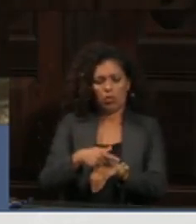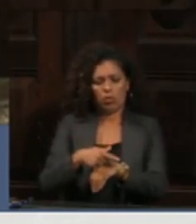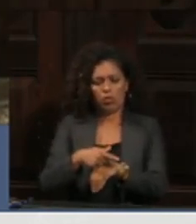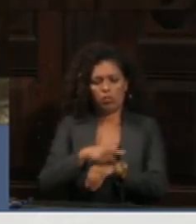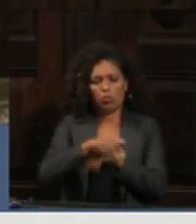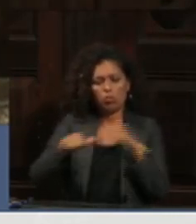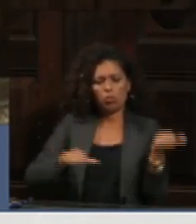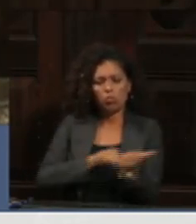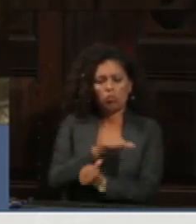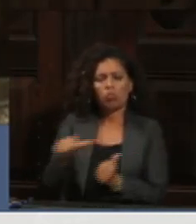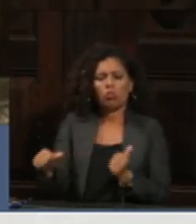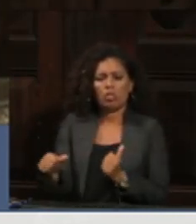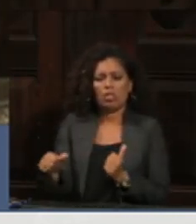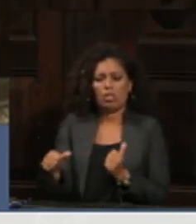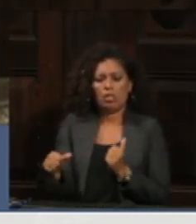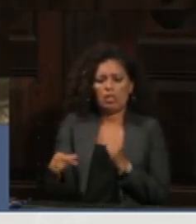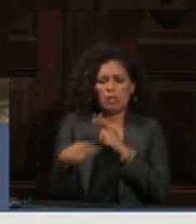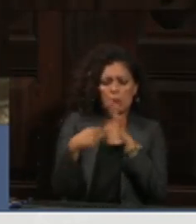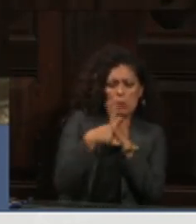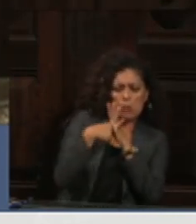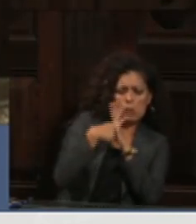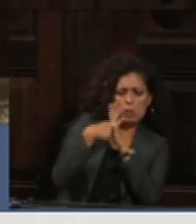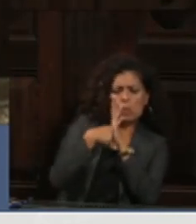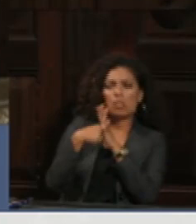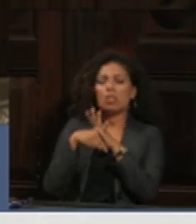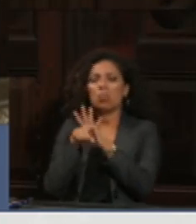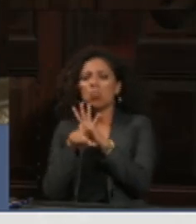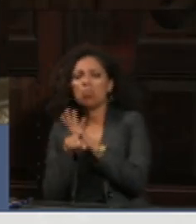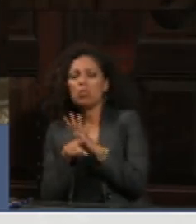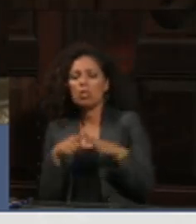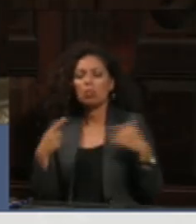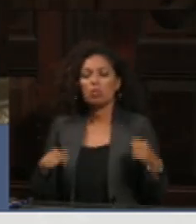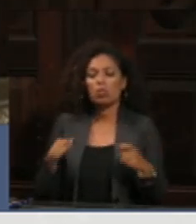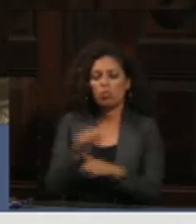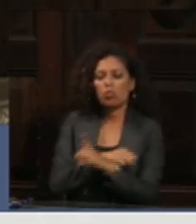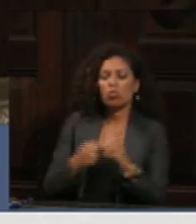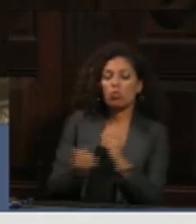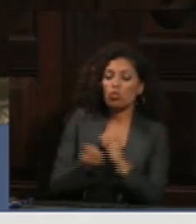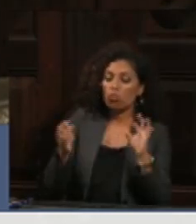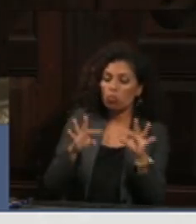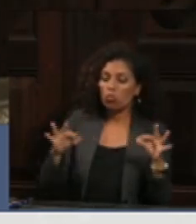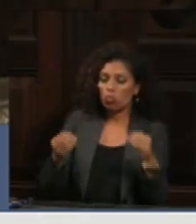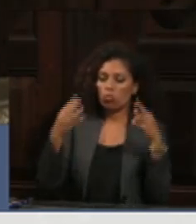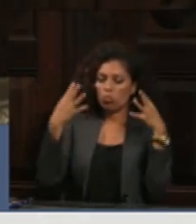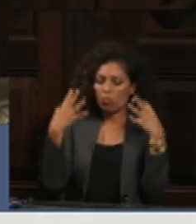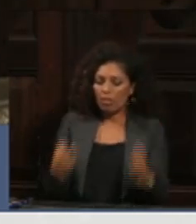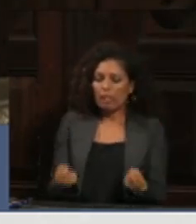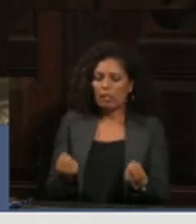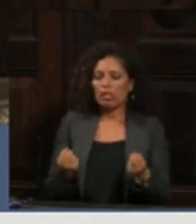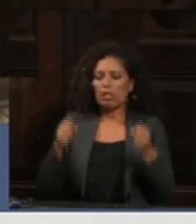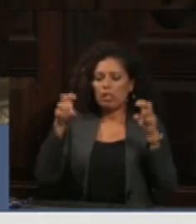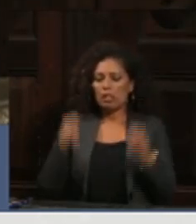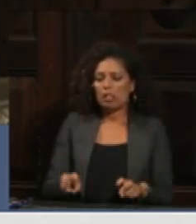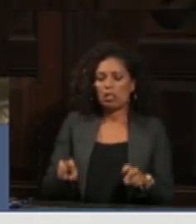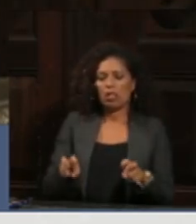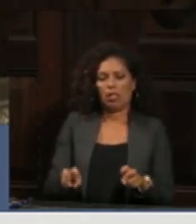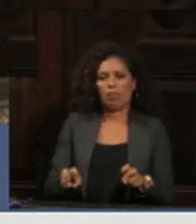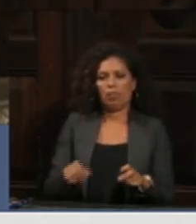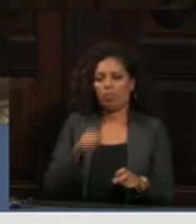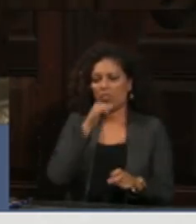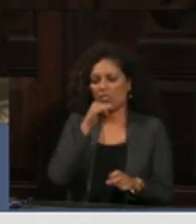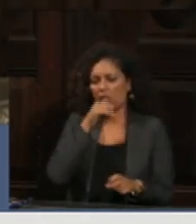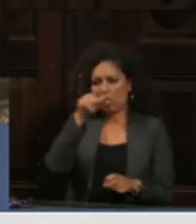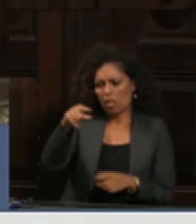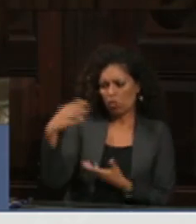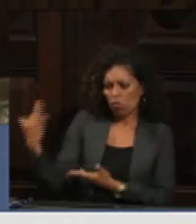de fazer autocrítica quando nós erramos como sociedade. É por não ser aceito que esse aluno, que